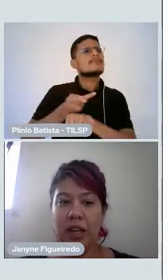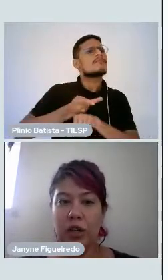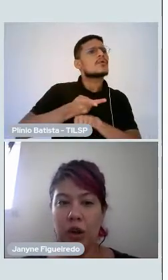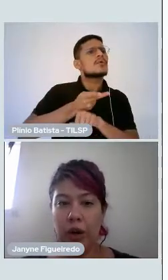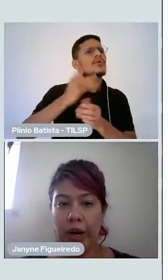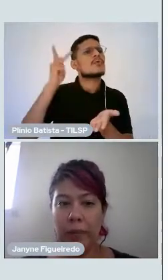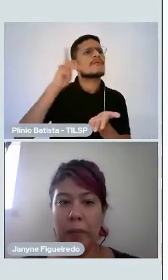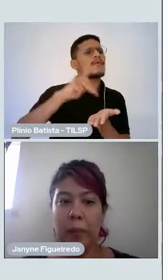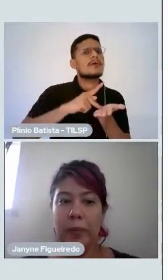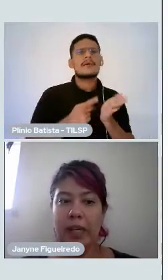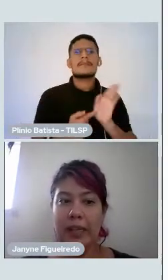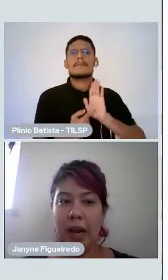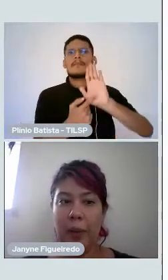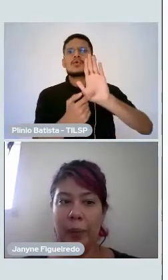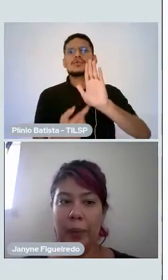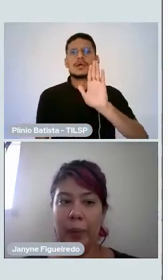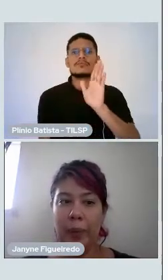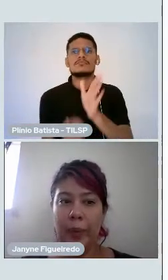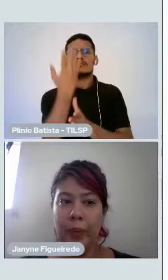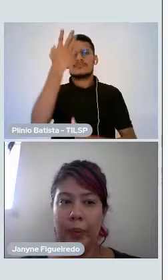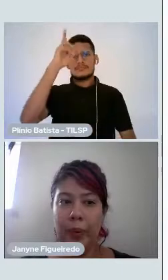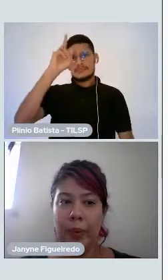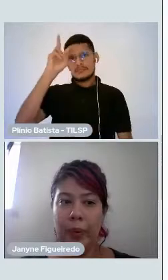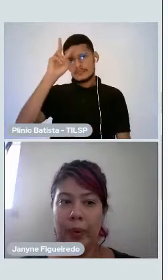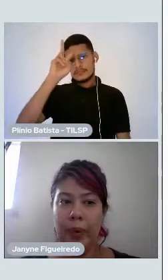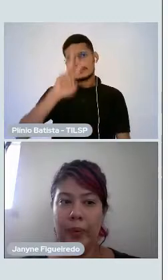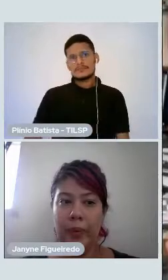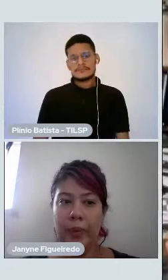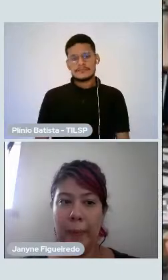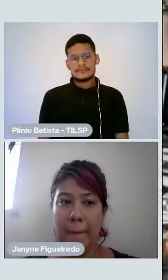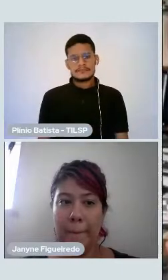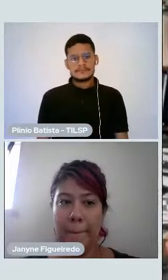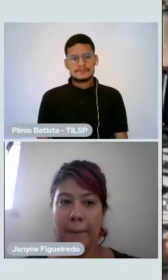poder fazer história. Pode passar.